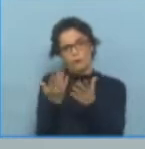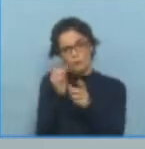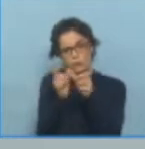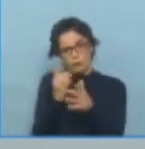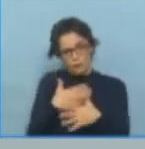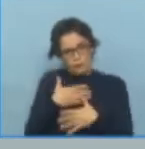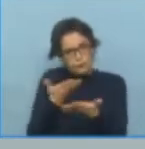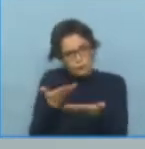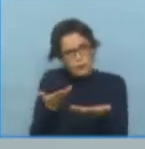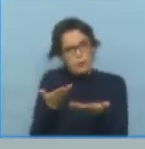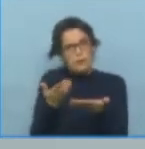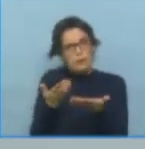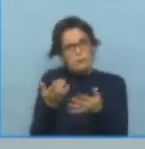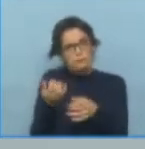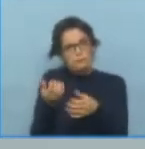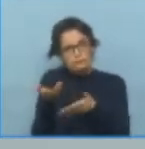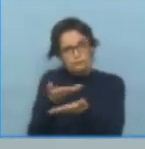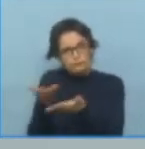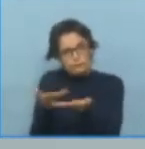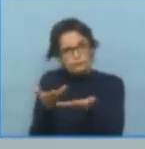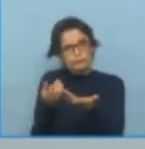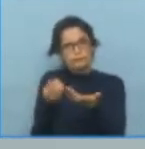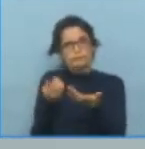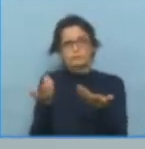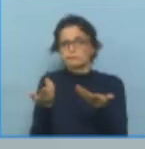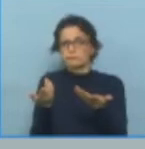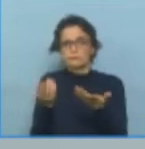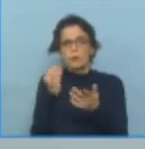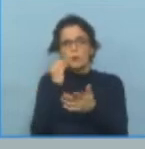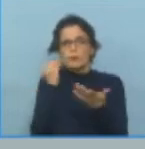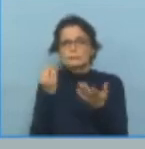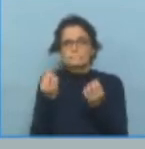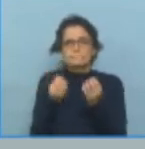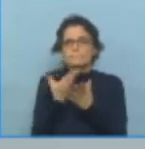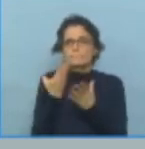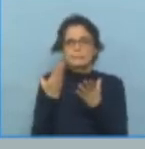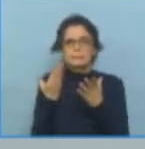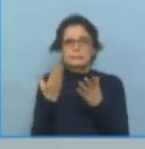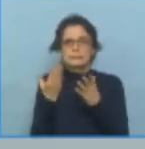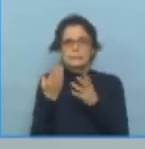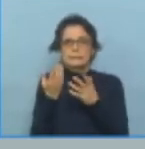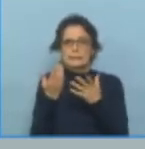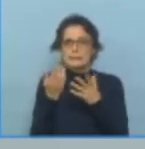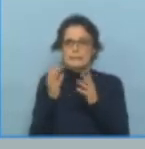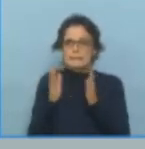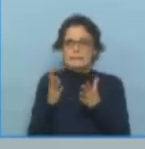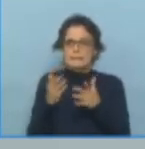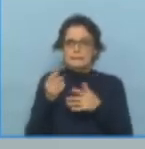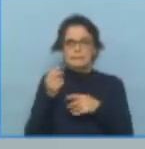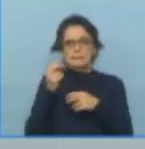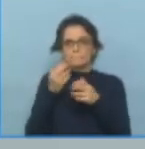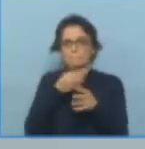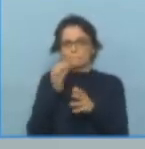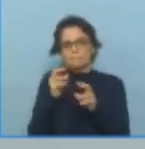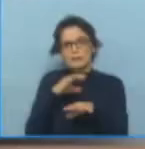voluntários, a visitadores? Como é que nasce um bocadinho a noção da necessidade de falar deste tema,